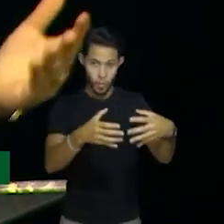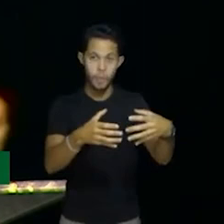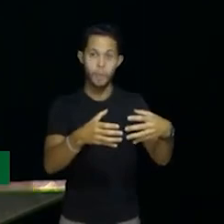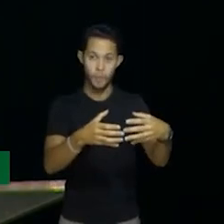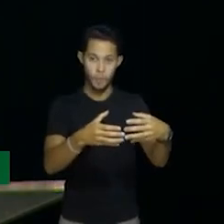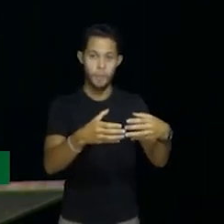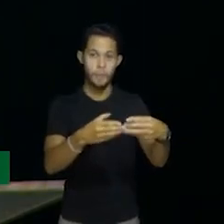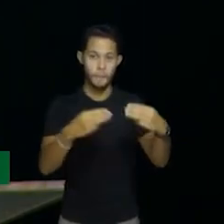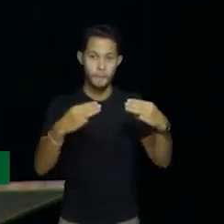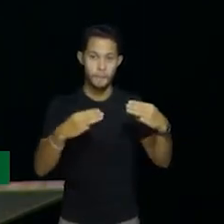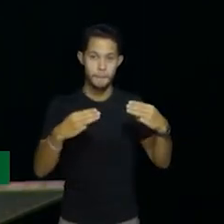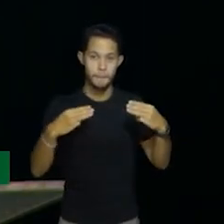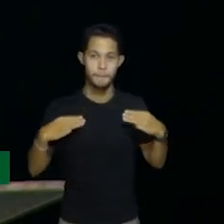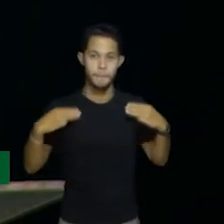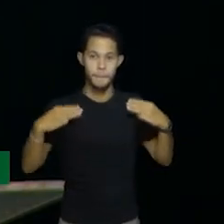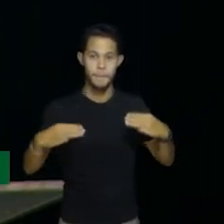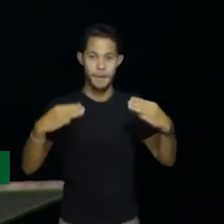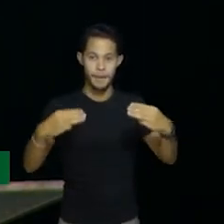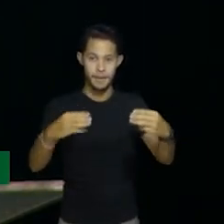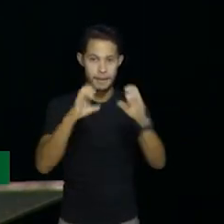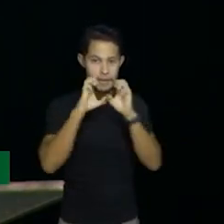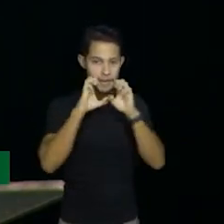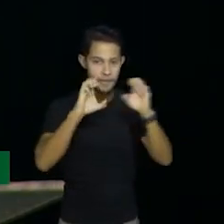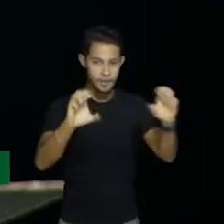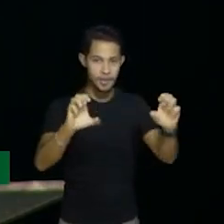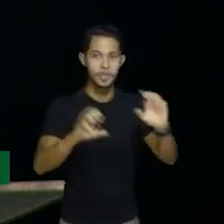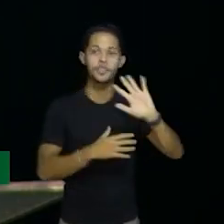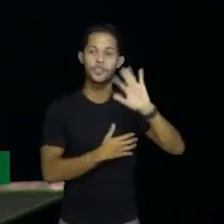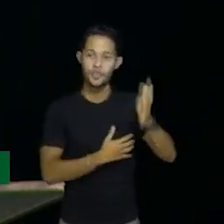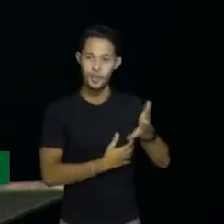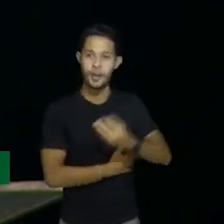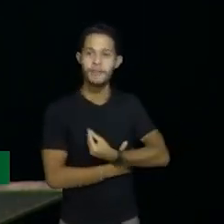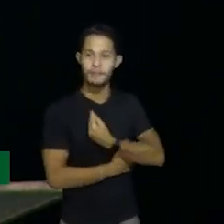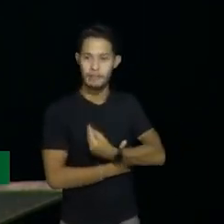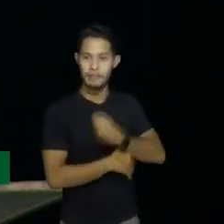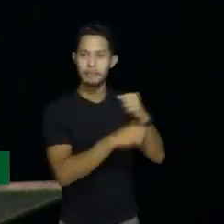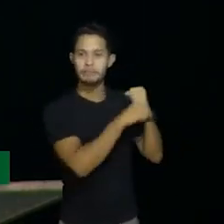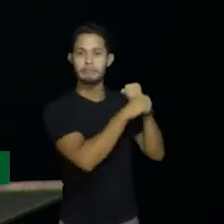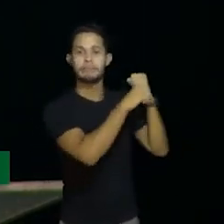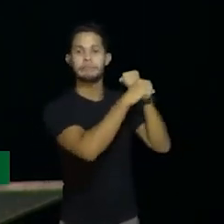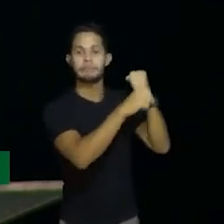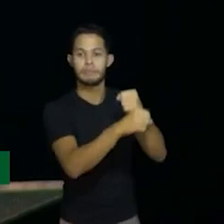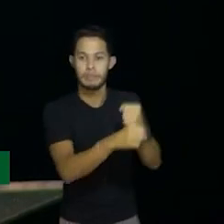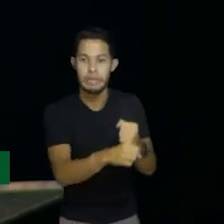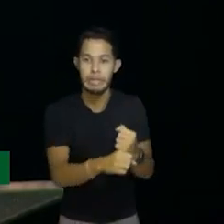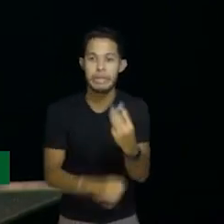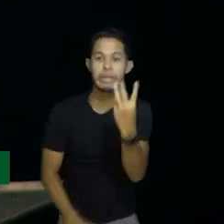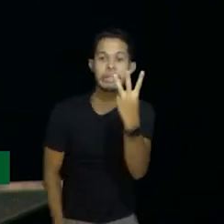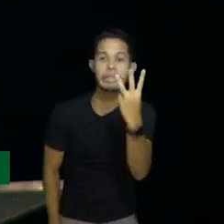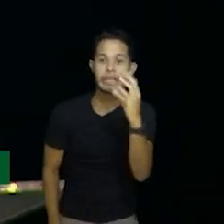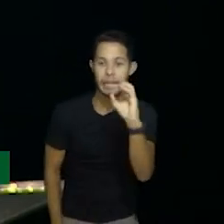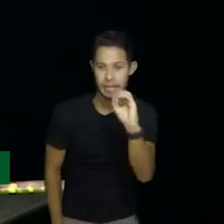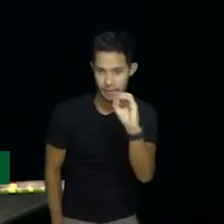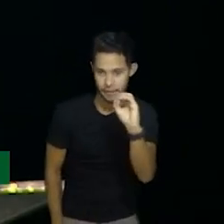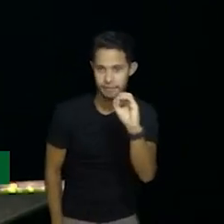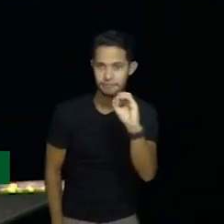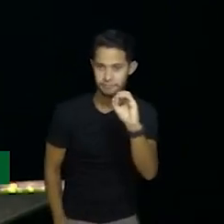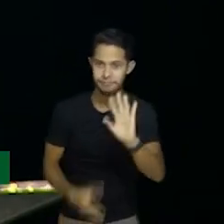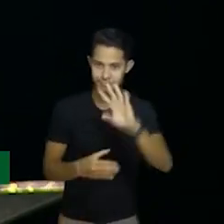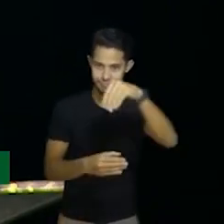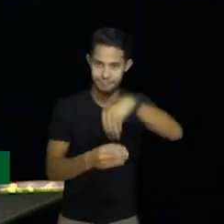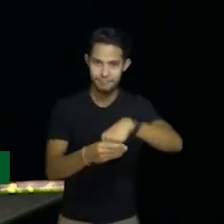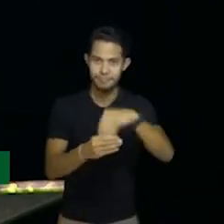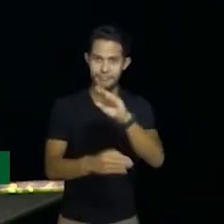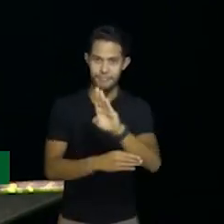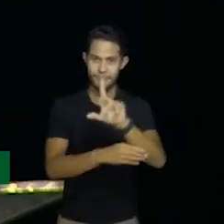já existe há mais de 30 anos em Blumenau. Nós, com muita humildade, presidimos já pelo